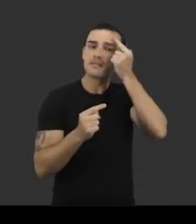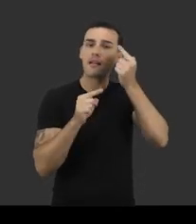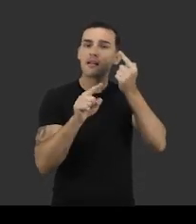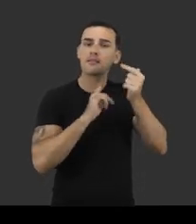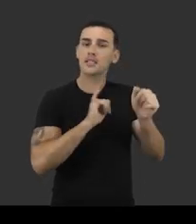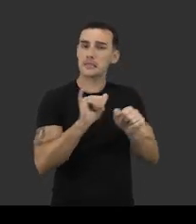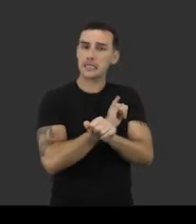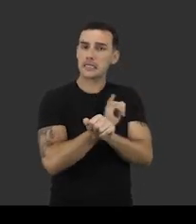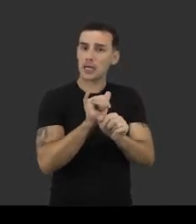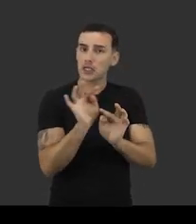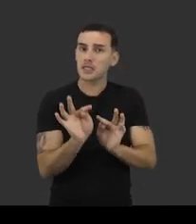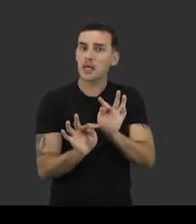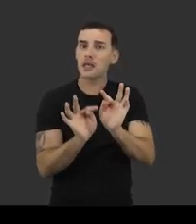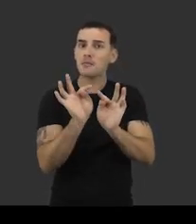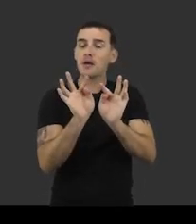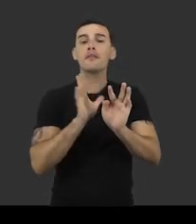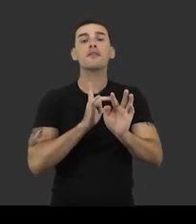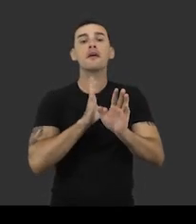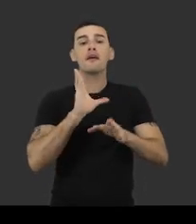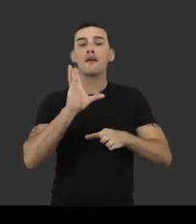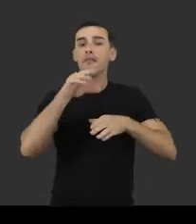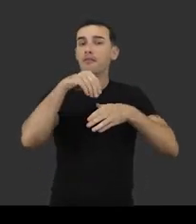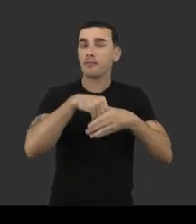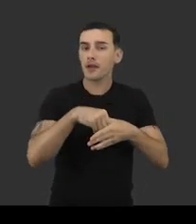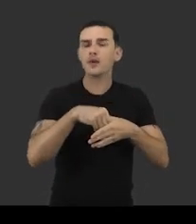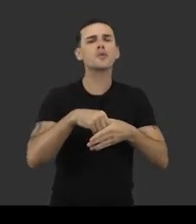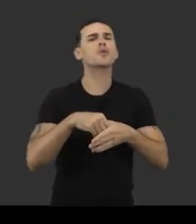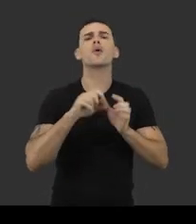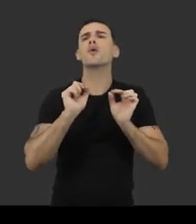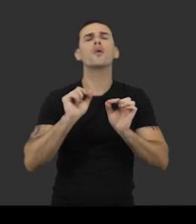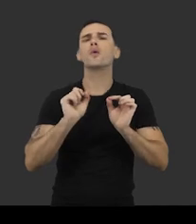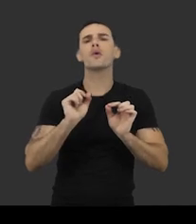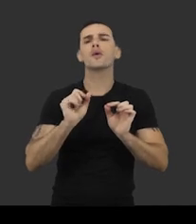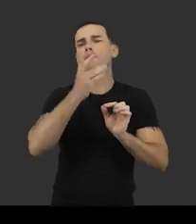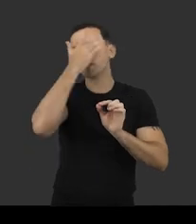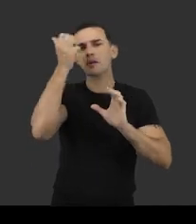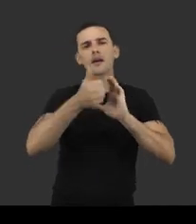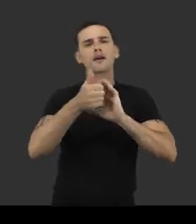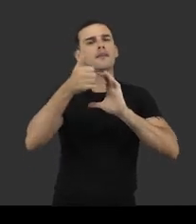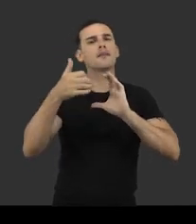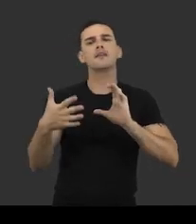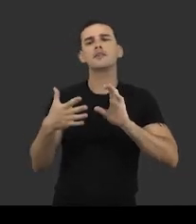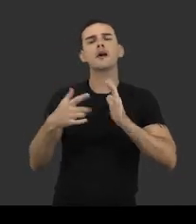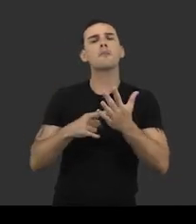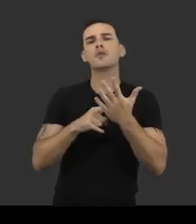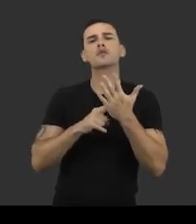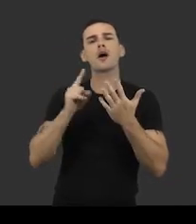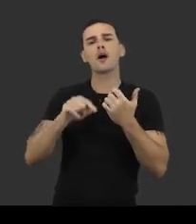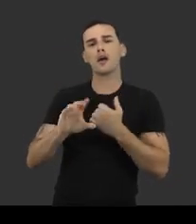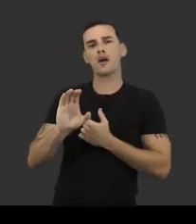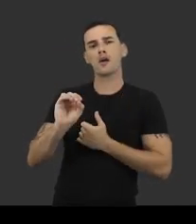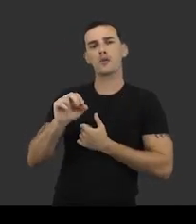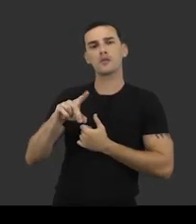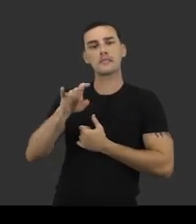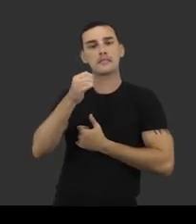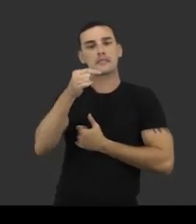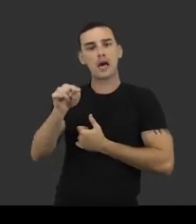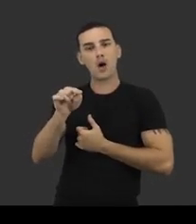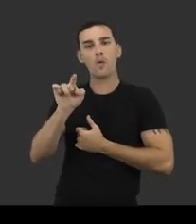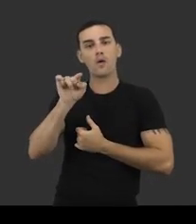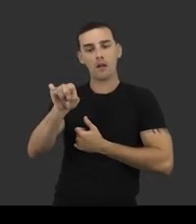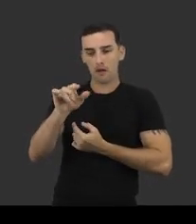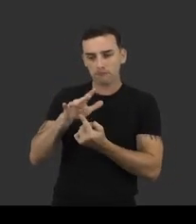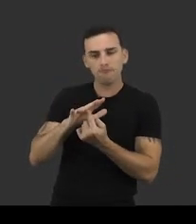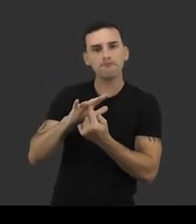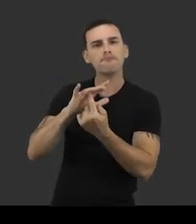de tratamento dentro de tudo que aquela família apresenta como condição, como situação, tudo